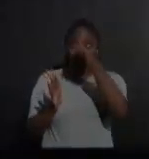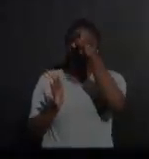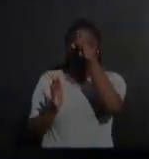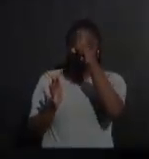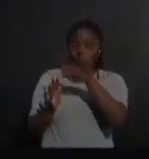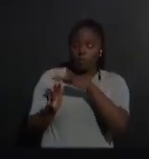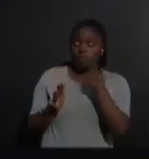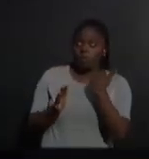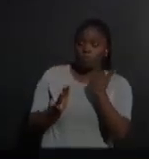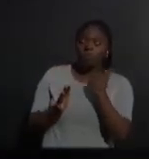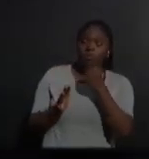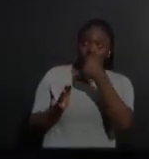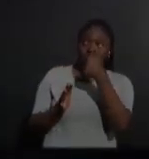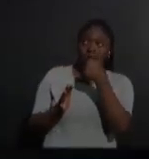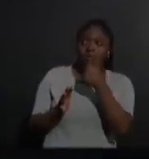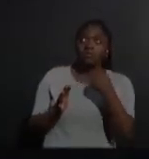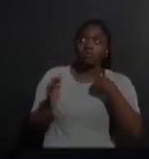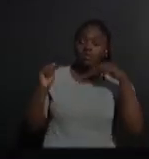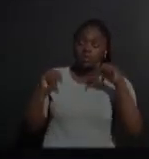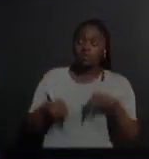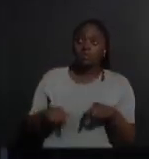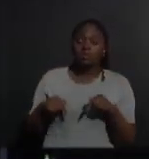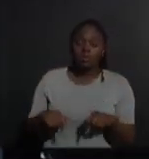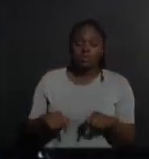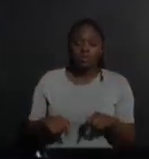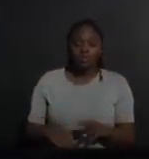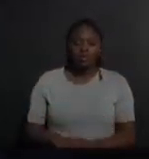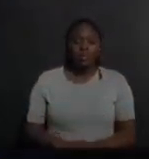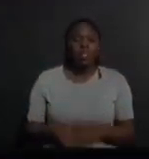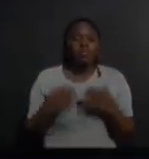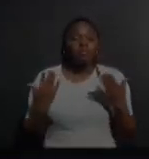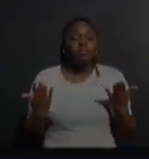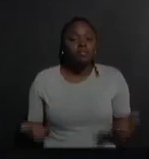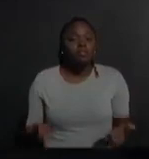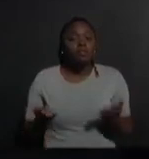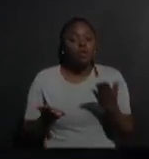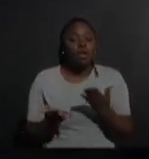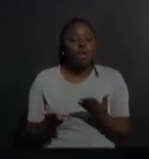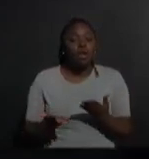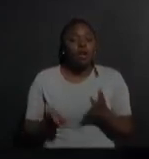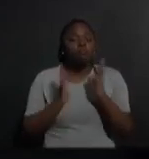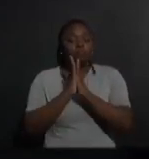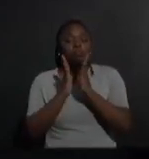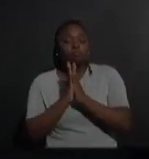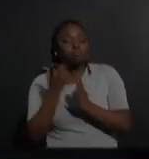aqui. Você não consegue orar, você começa a cantar.